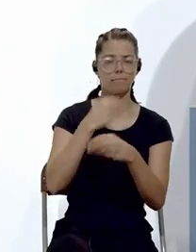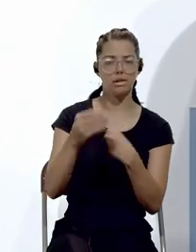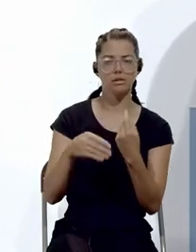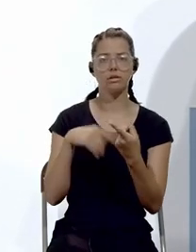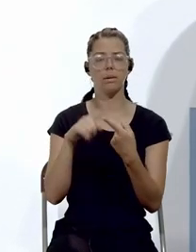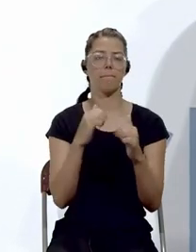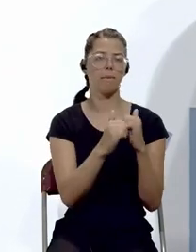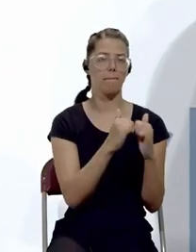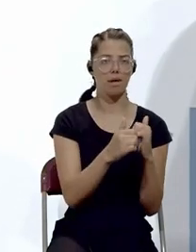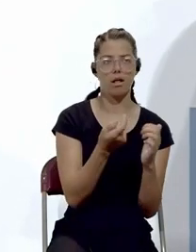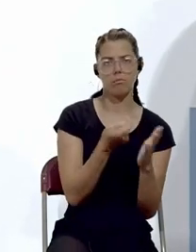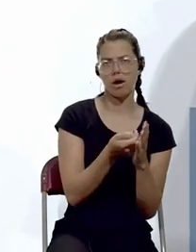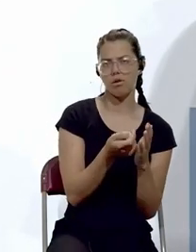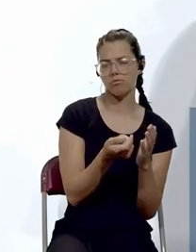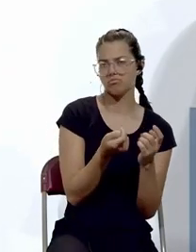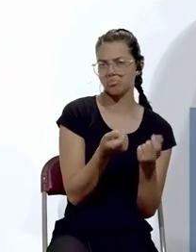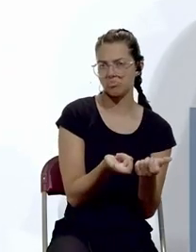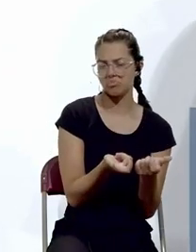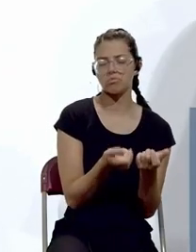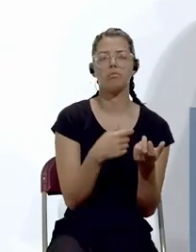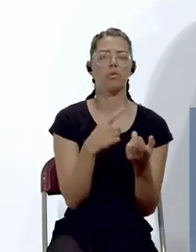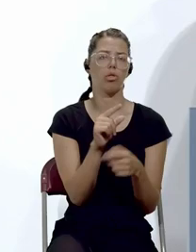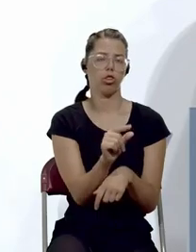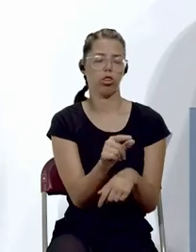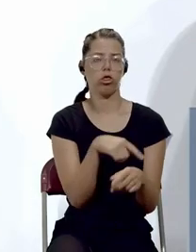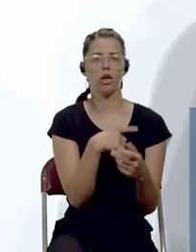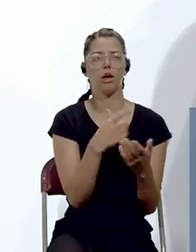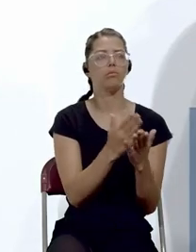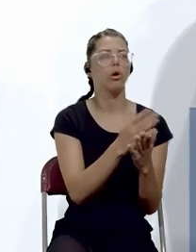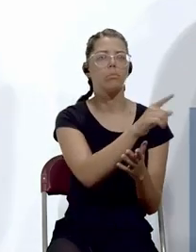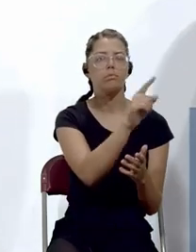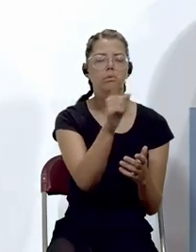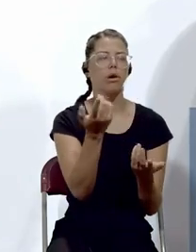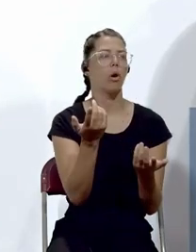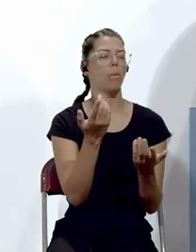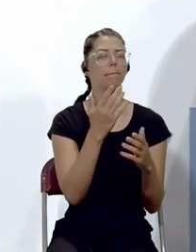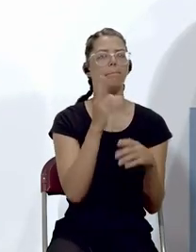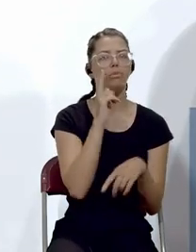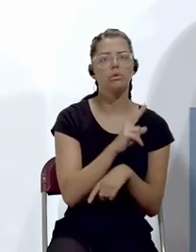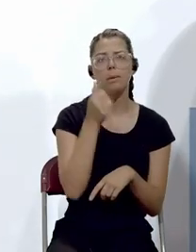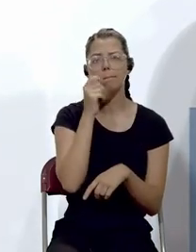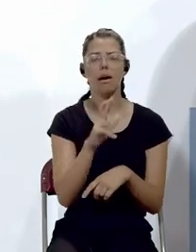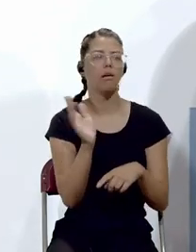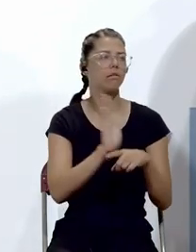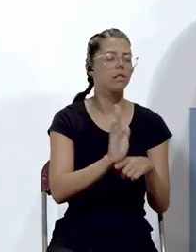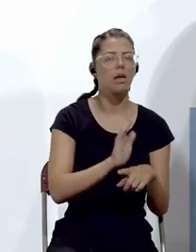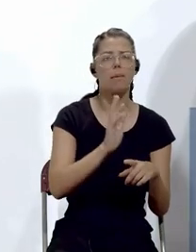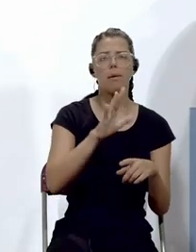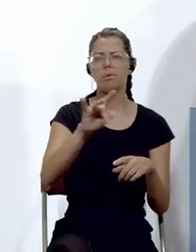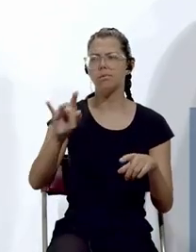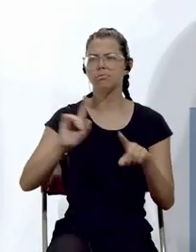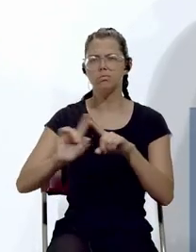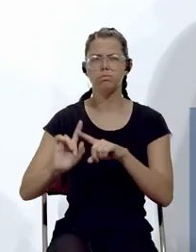versão em papel, barato, de jornal, e estar espalhada por aí, por escolas, por bibliotecas, por museus, por bares, cinemas,